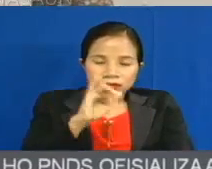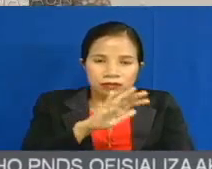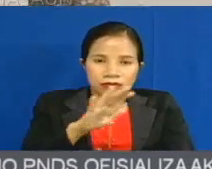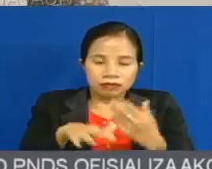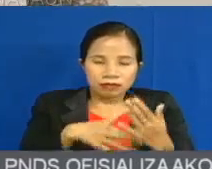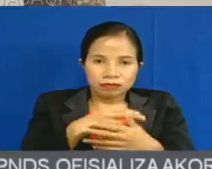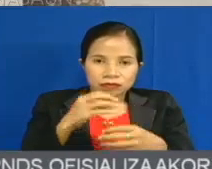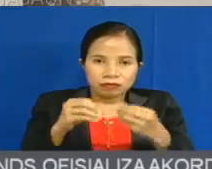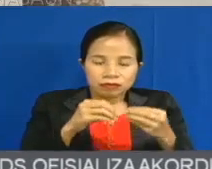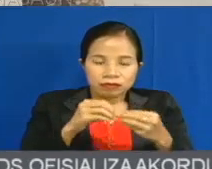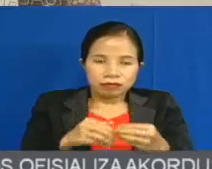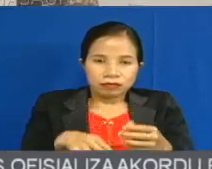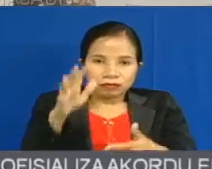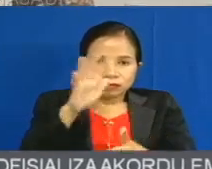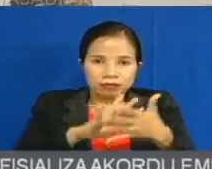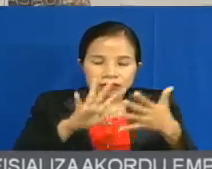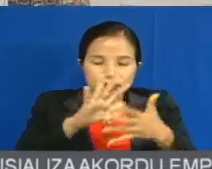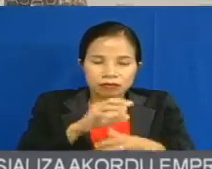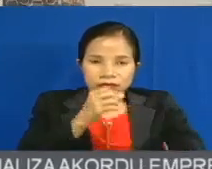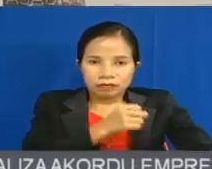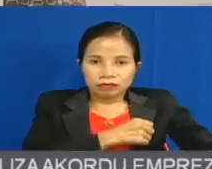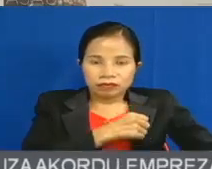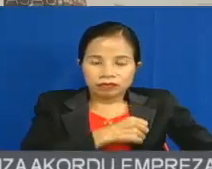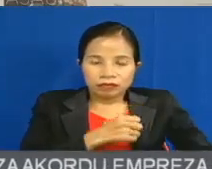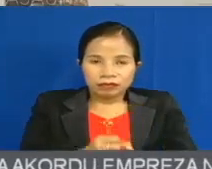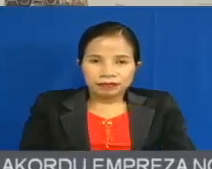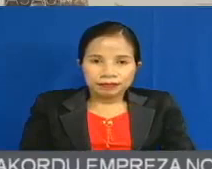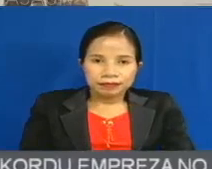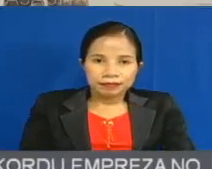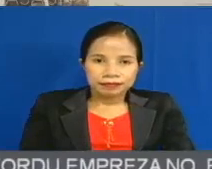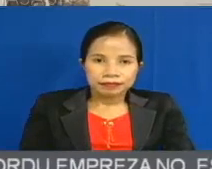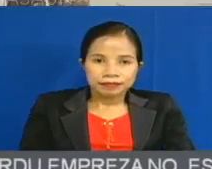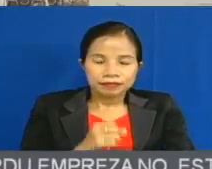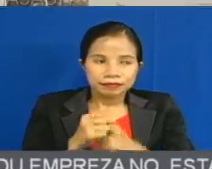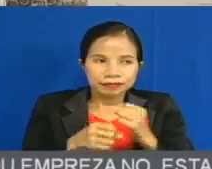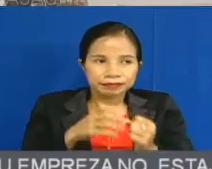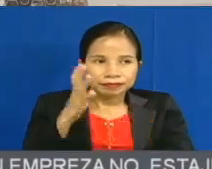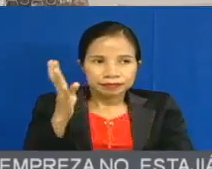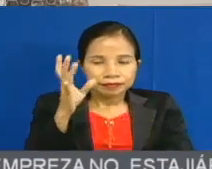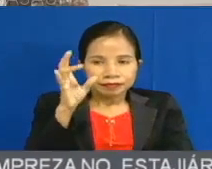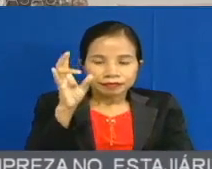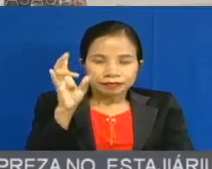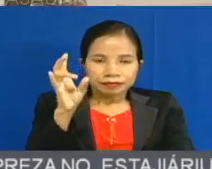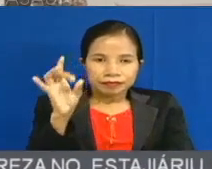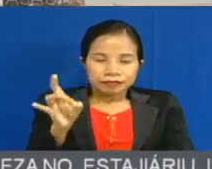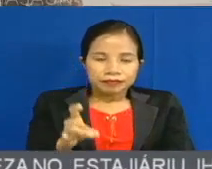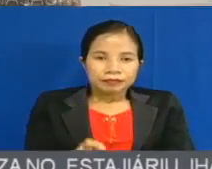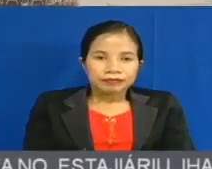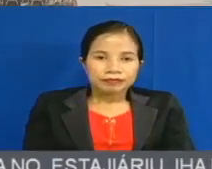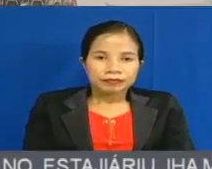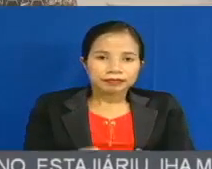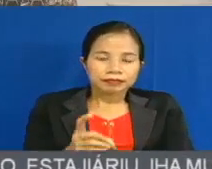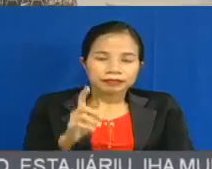Conabá, aniversário Falintil, Badala Hatnulu Resingualu, Nebe Banca, sem modo, e a